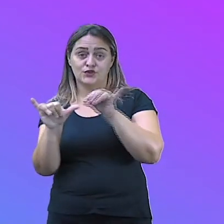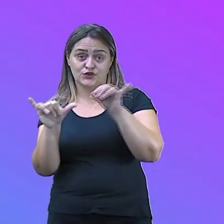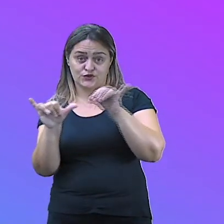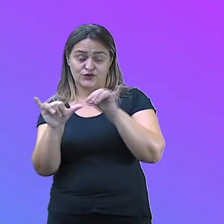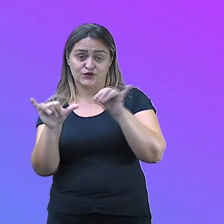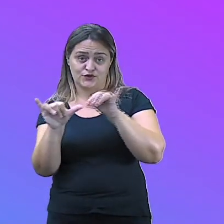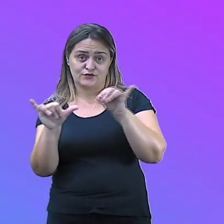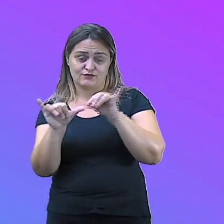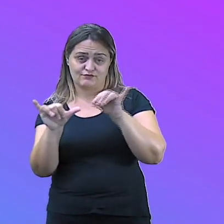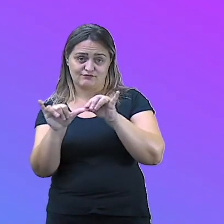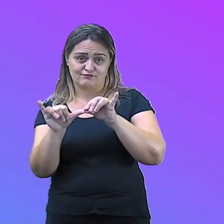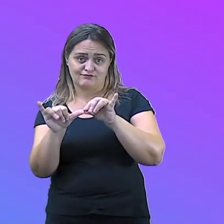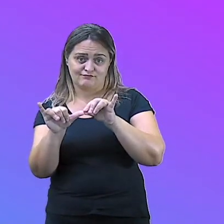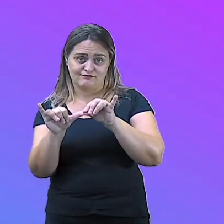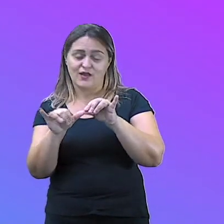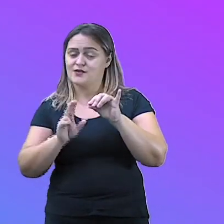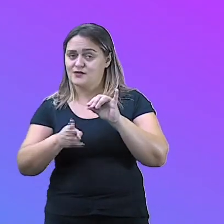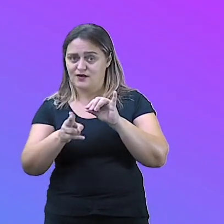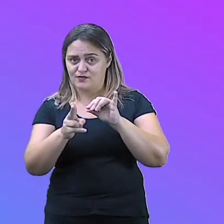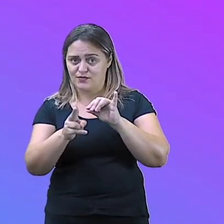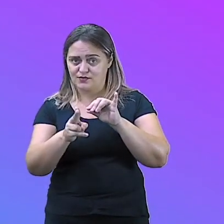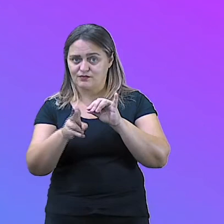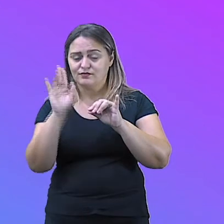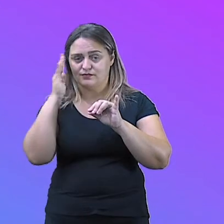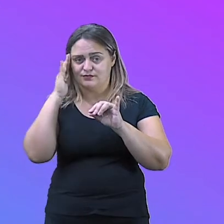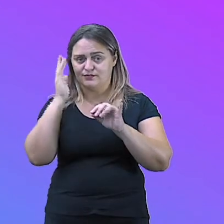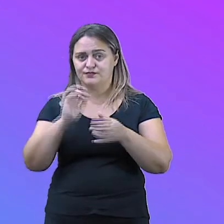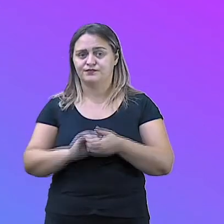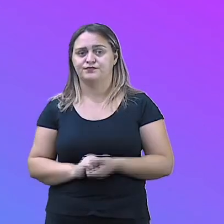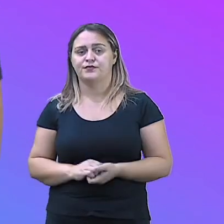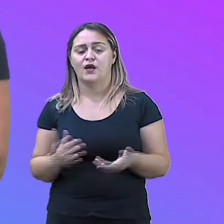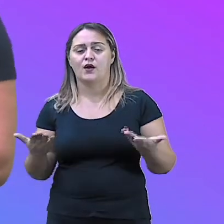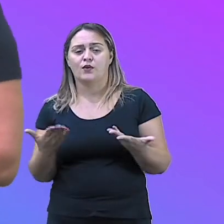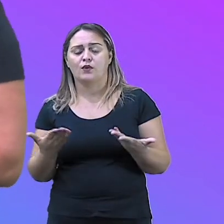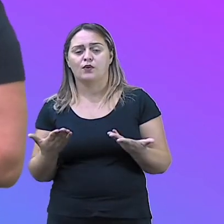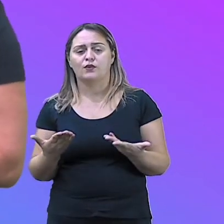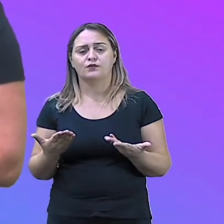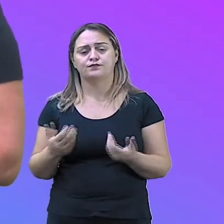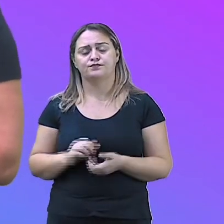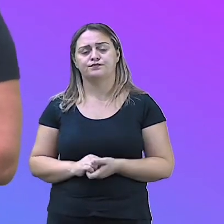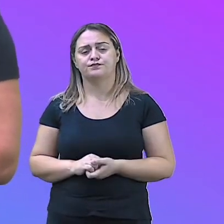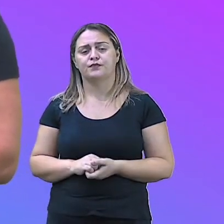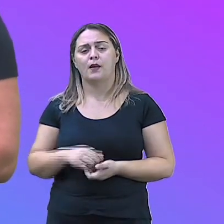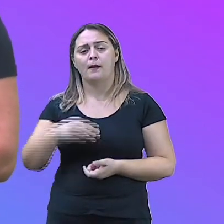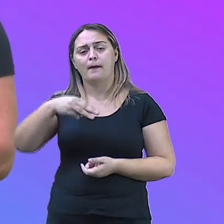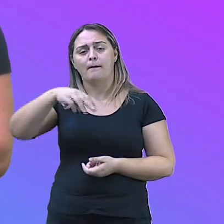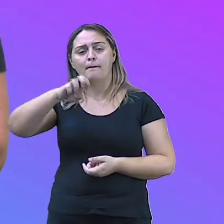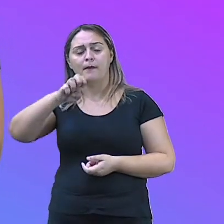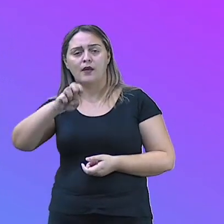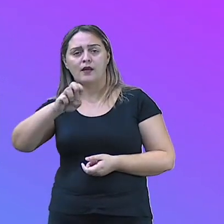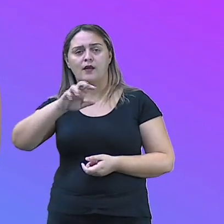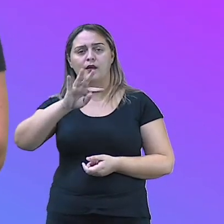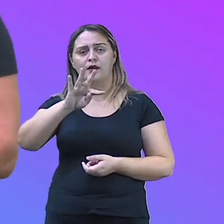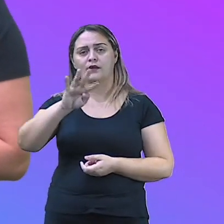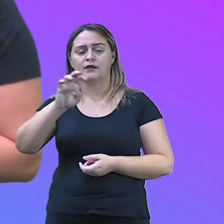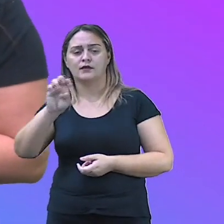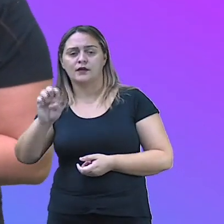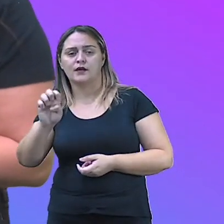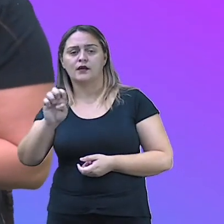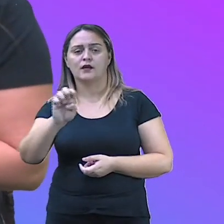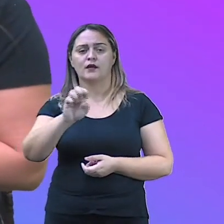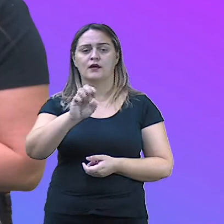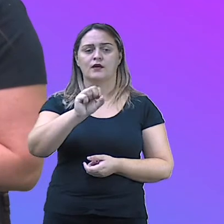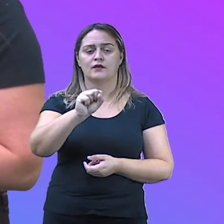de classificar como objeto indireto. E agora, esses outros que eu tenho aqui na última coluna, né? Vamos